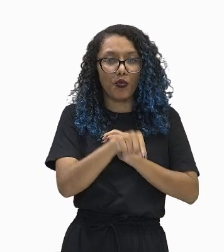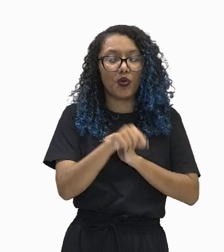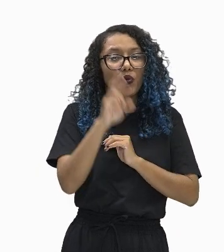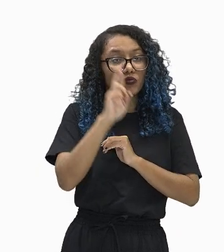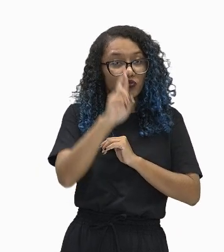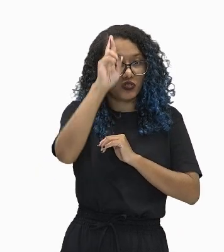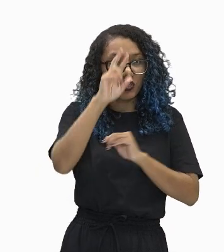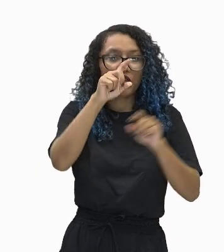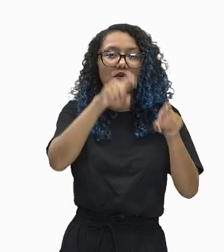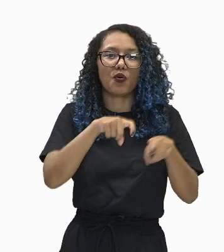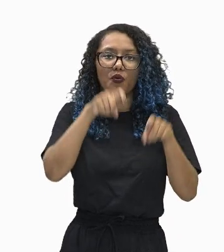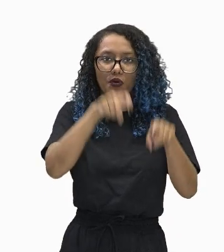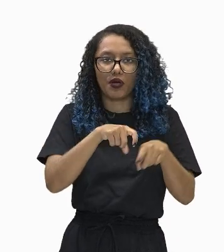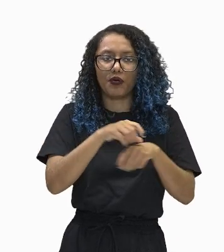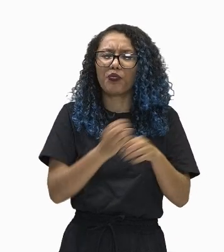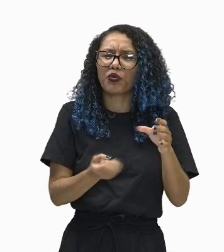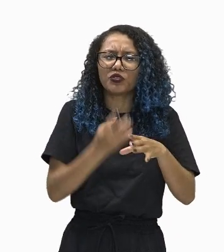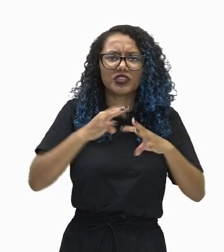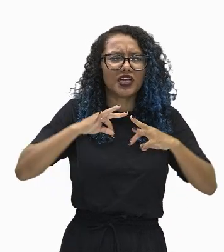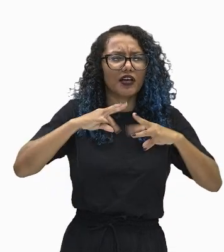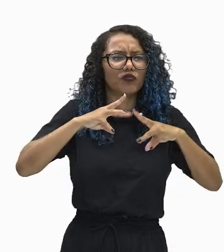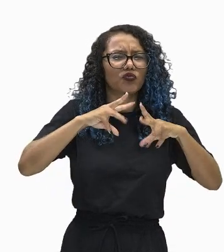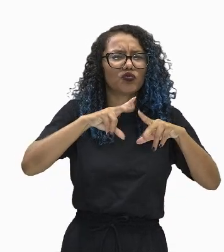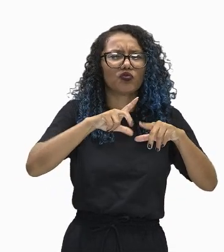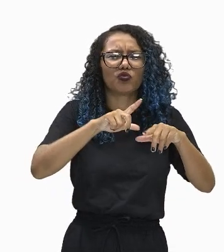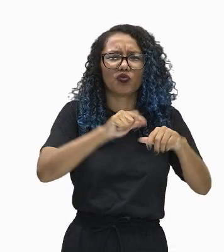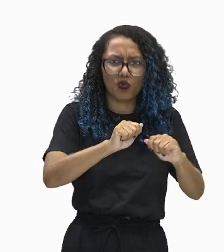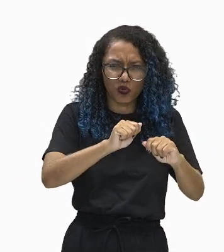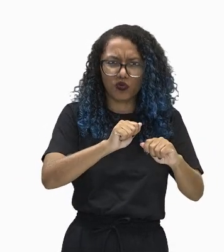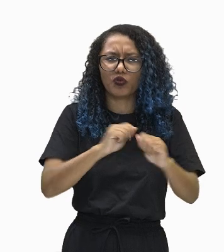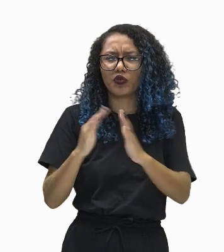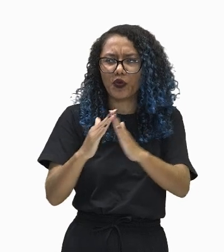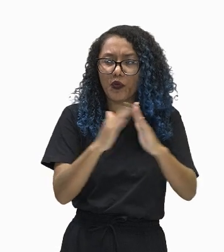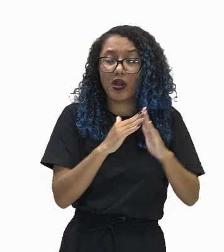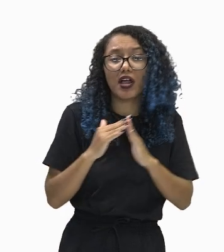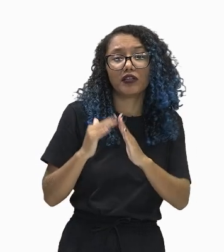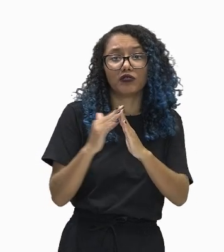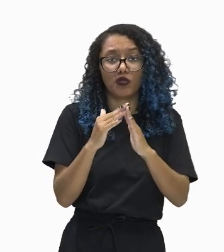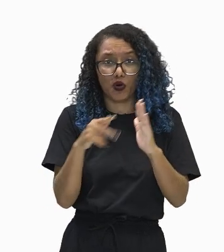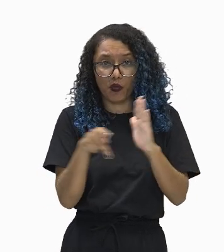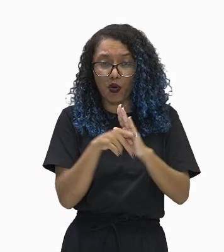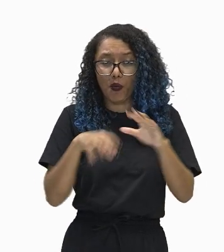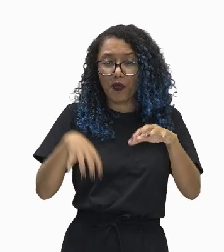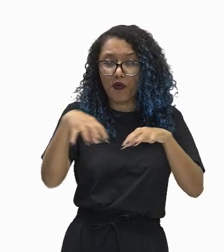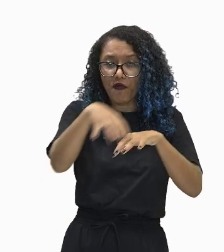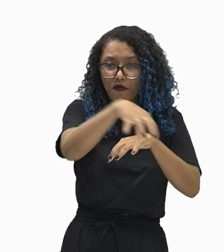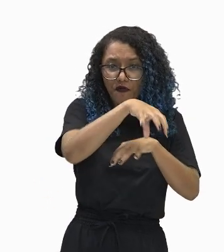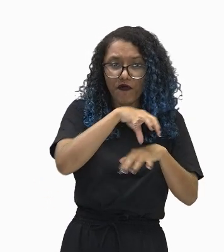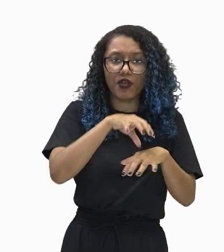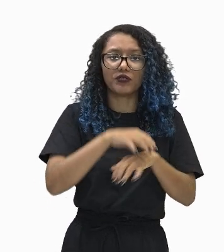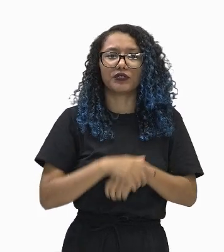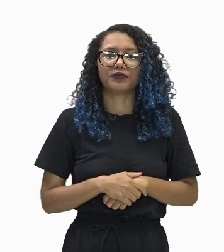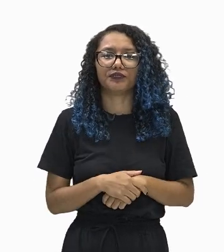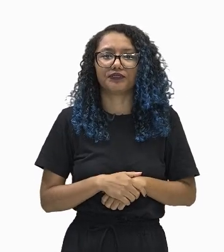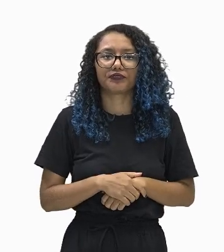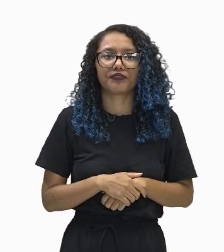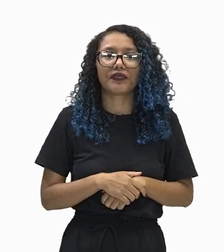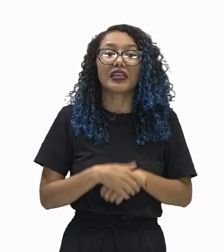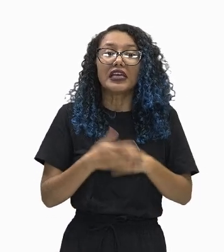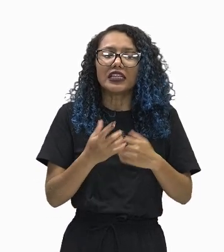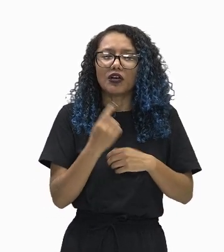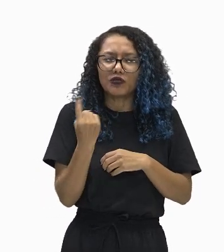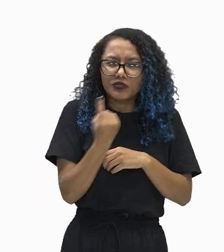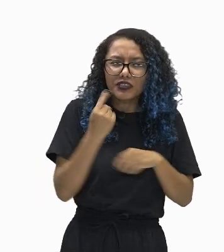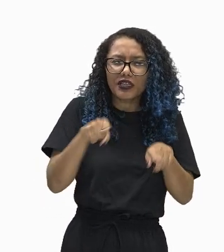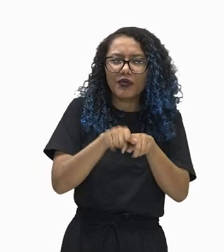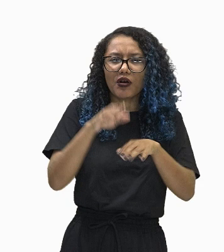do feudo. O isolamento e a autonomia dos feudos fizeram com que muitas cidades desse período perdessem